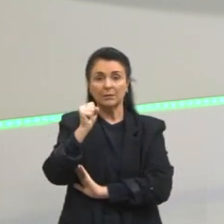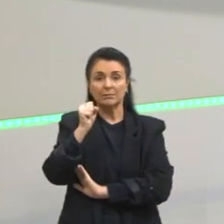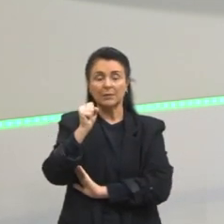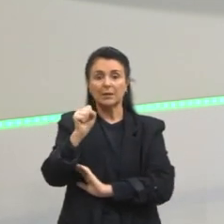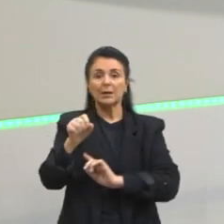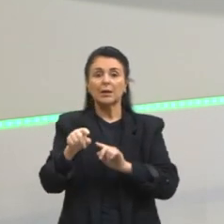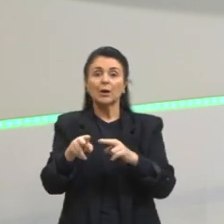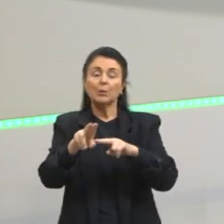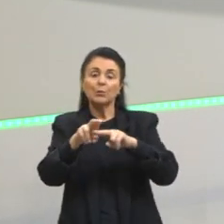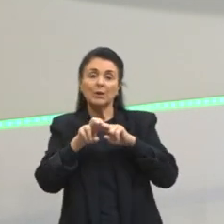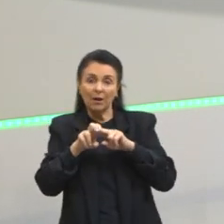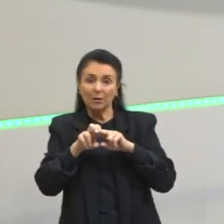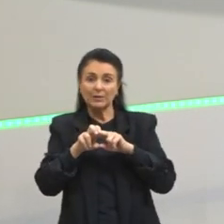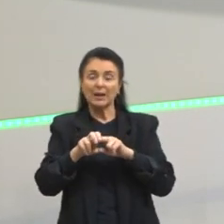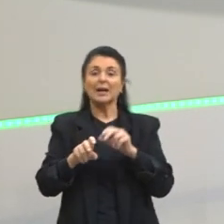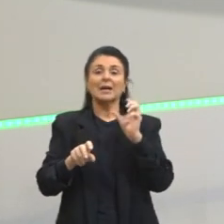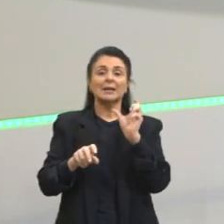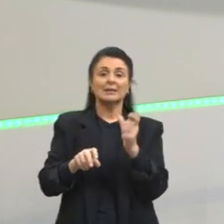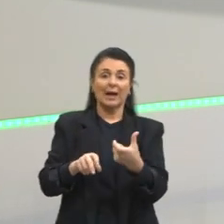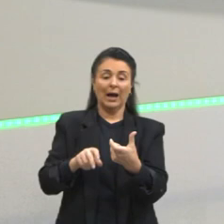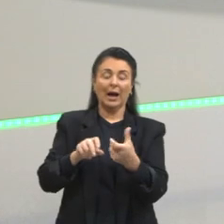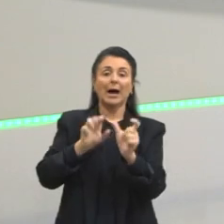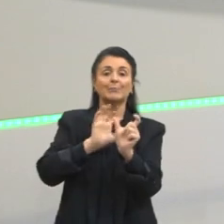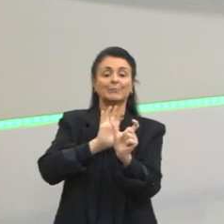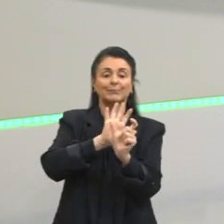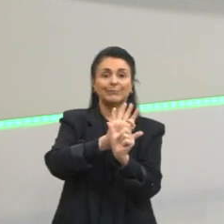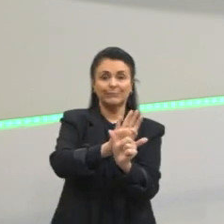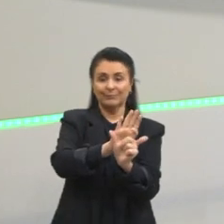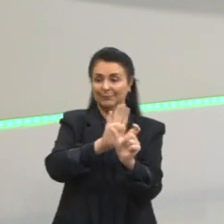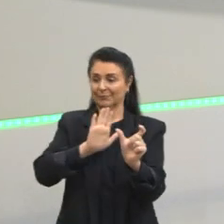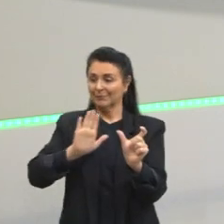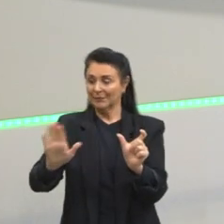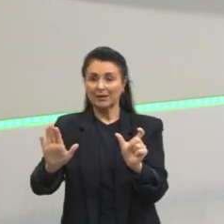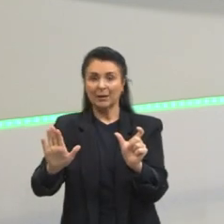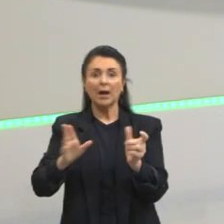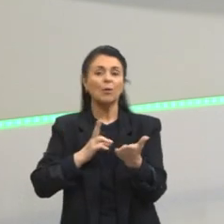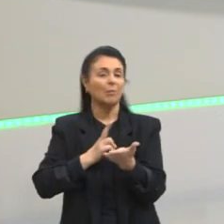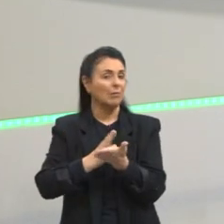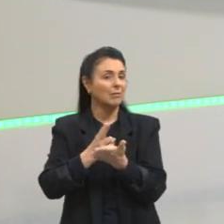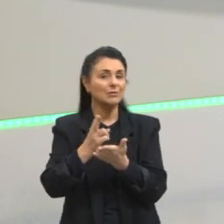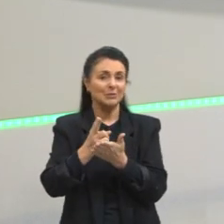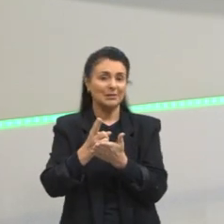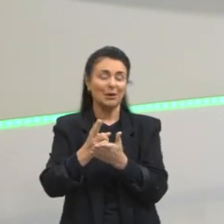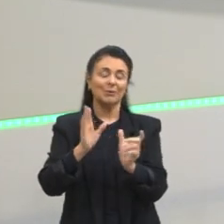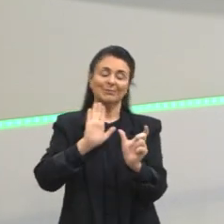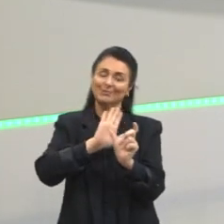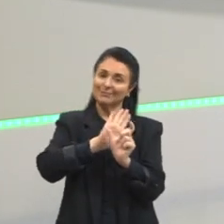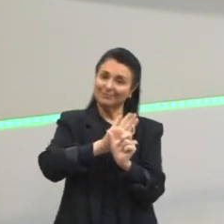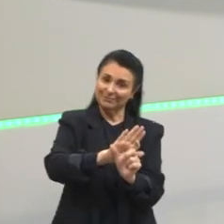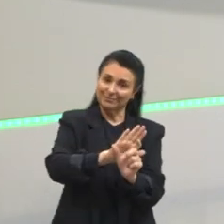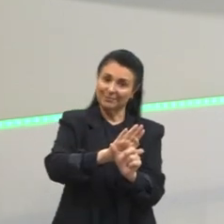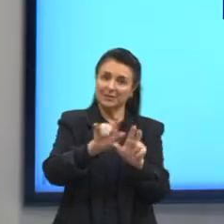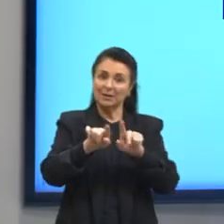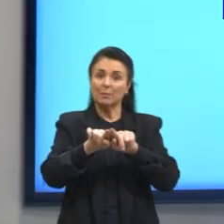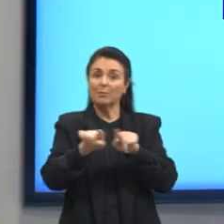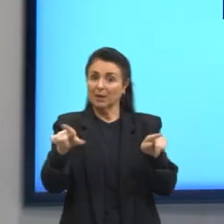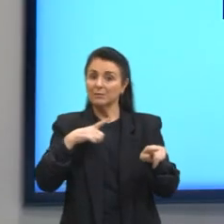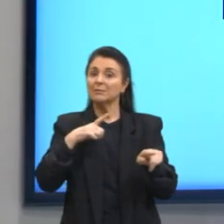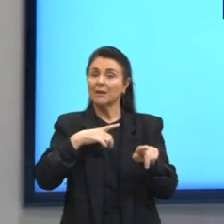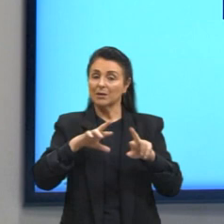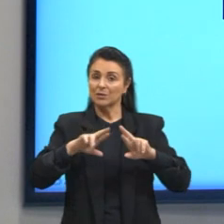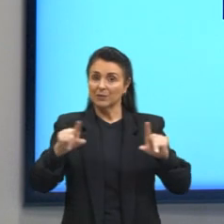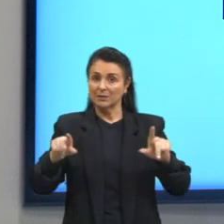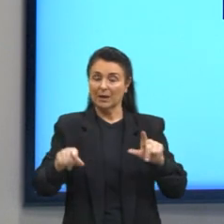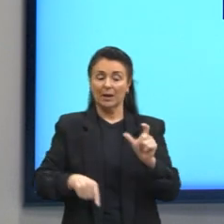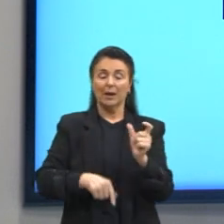exatamente por cérebro uma uma ramificação da elipse Tá mas a diferenciação entre